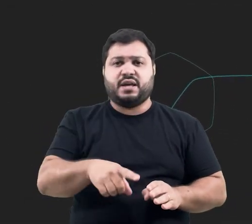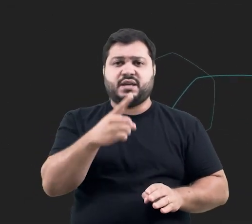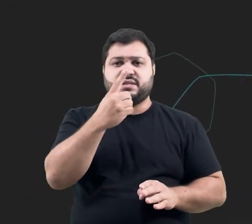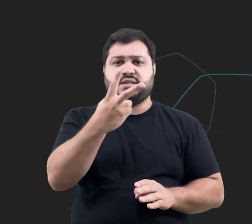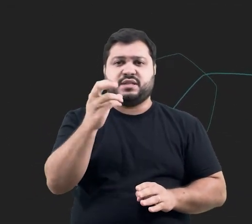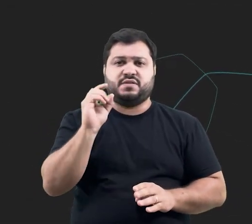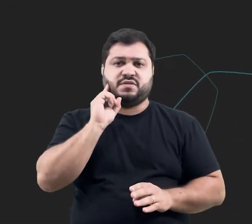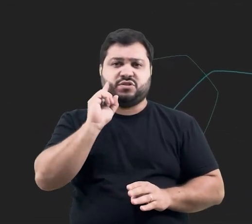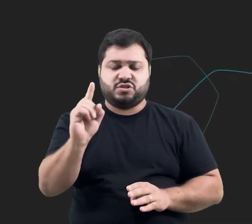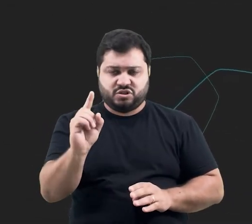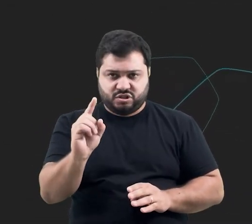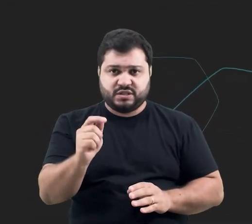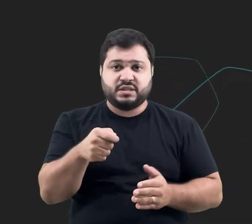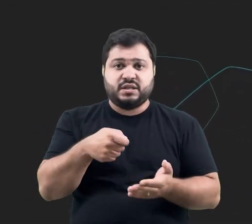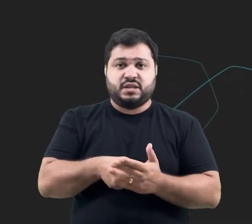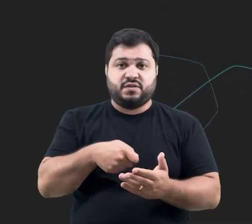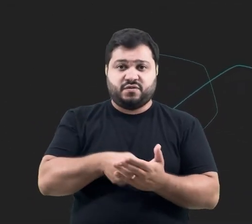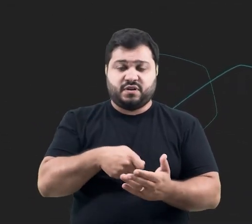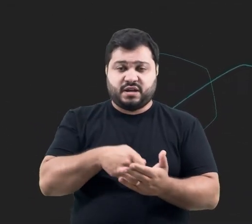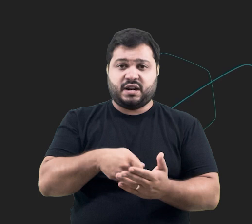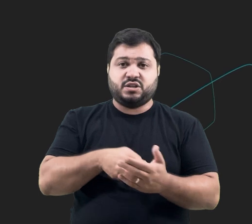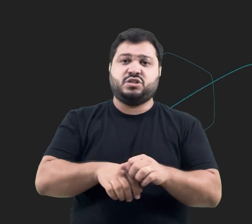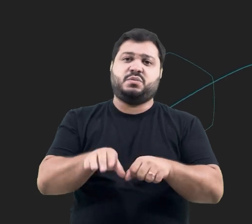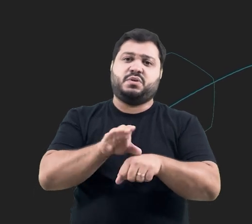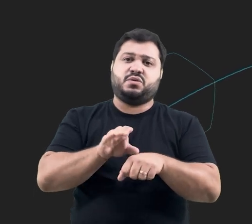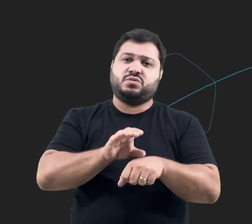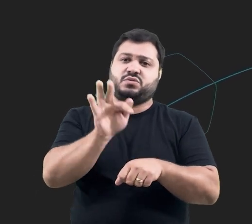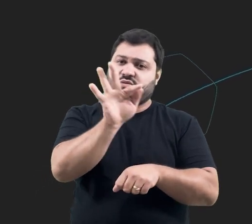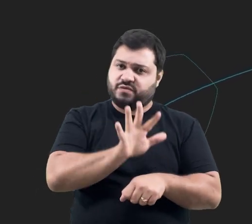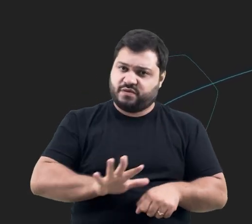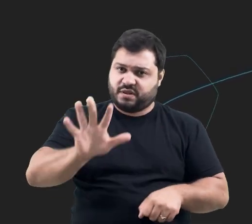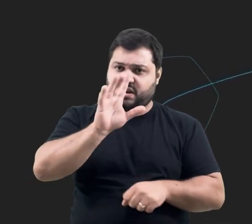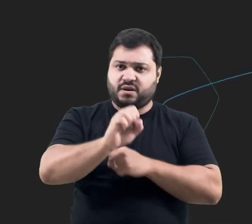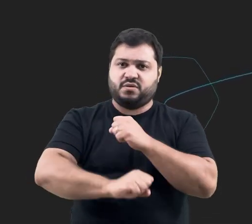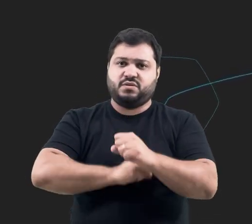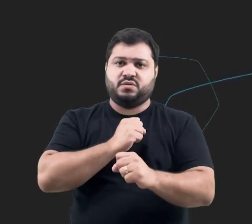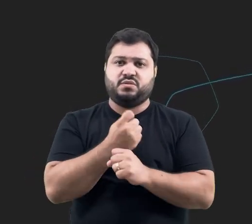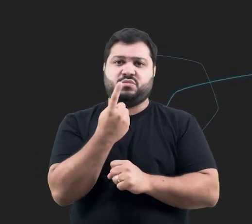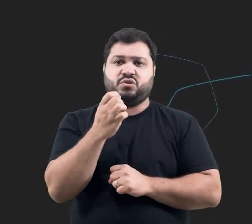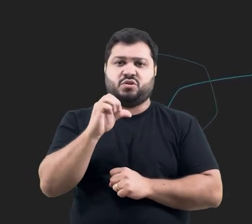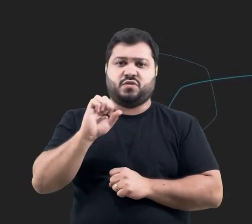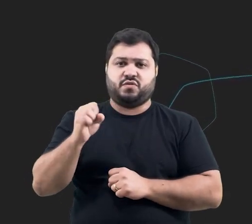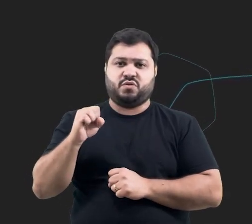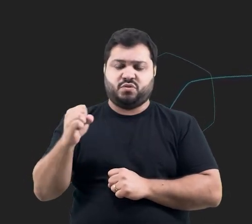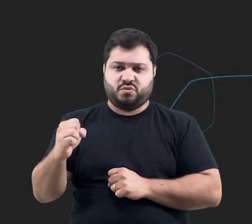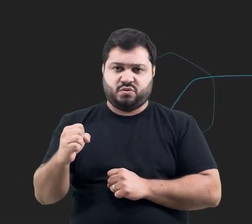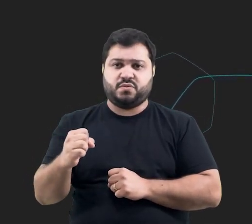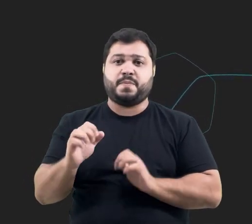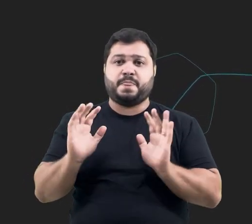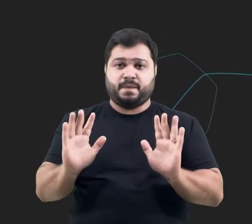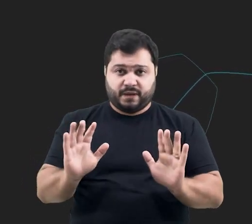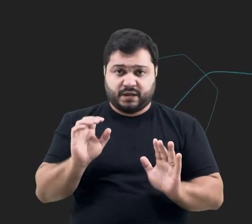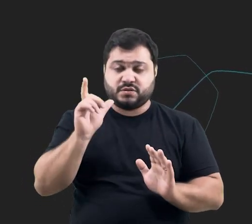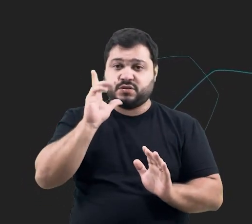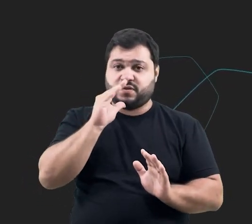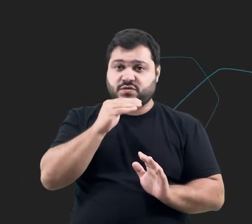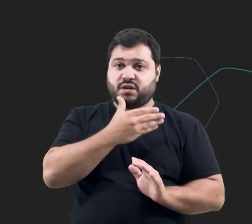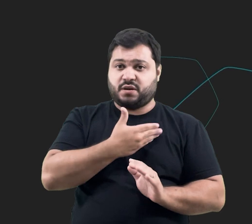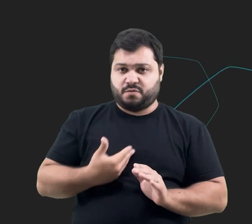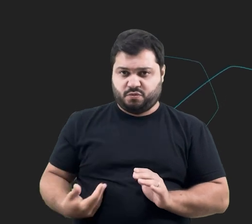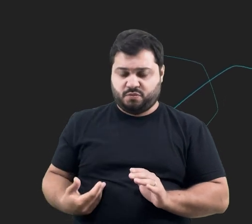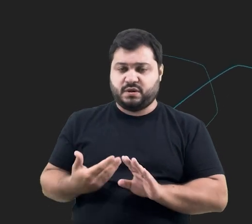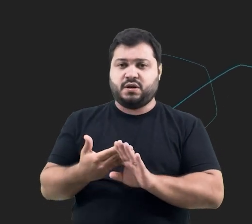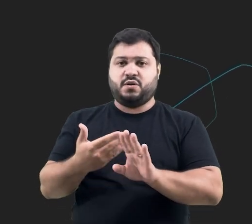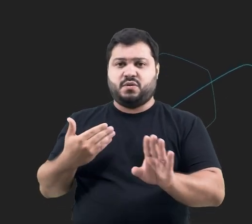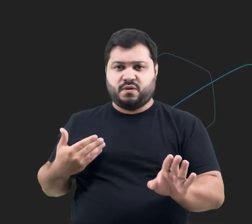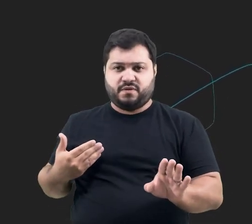maternidade é de 120 dias e foi garantida pela Constituição Federal de 1988. No caso das